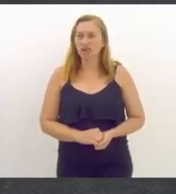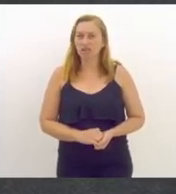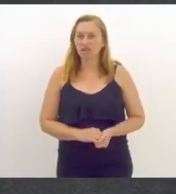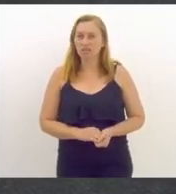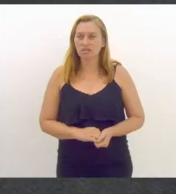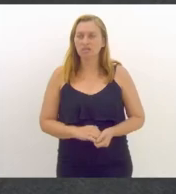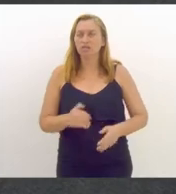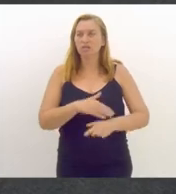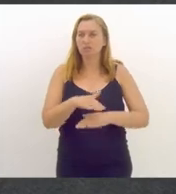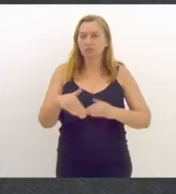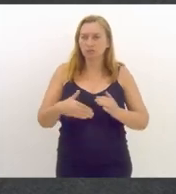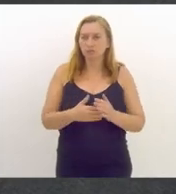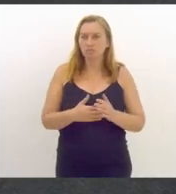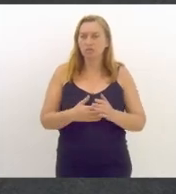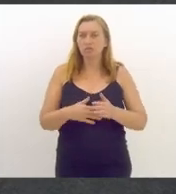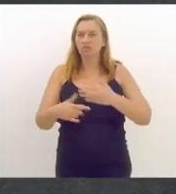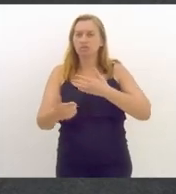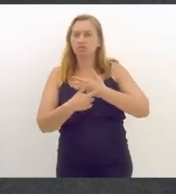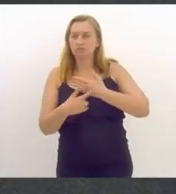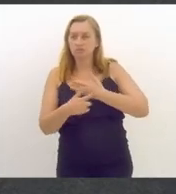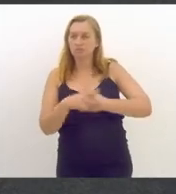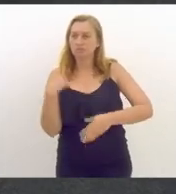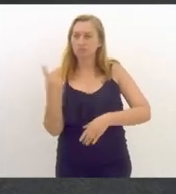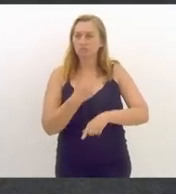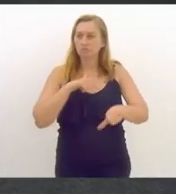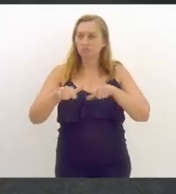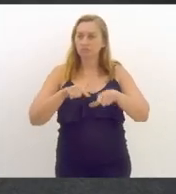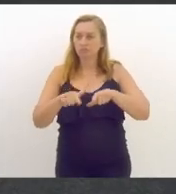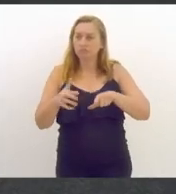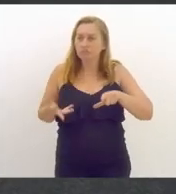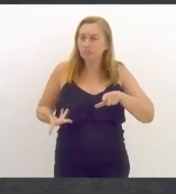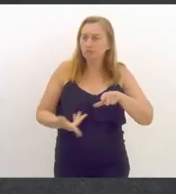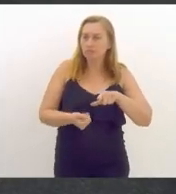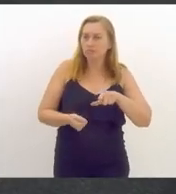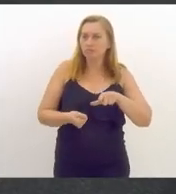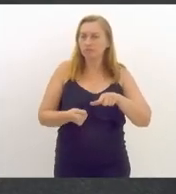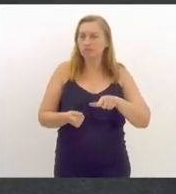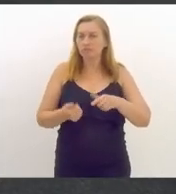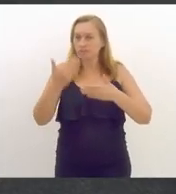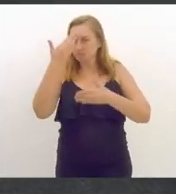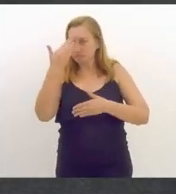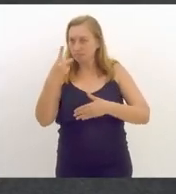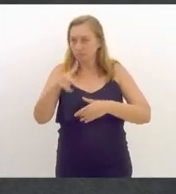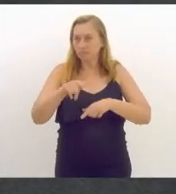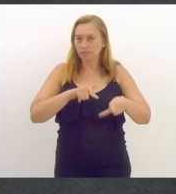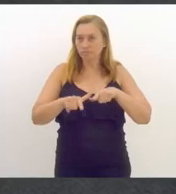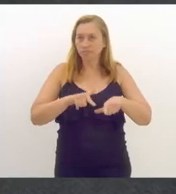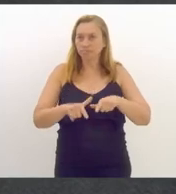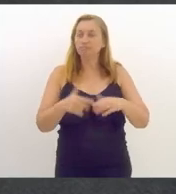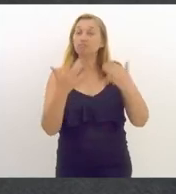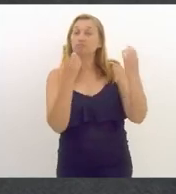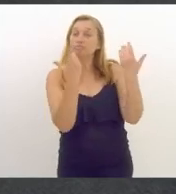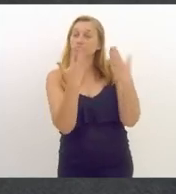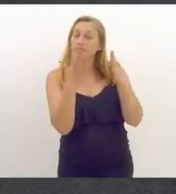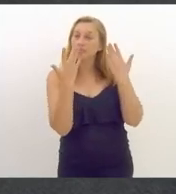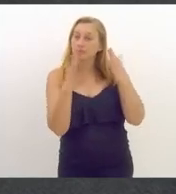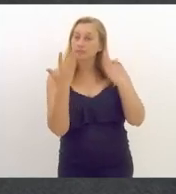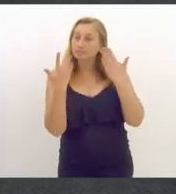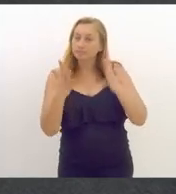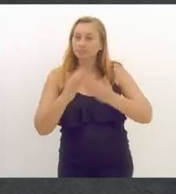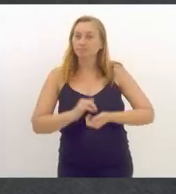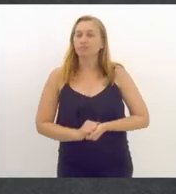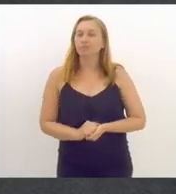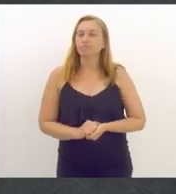com eficiência graças a sua atuação Então eu só tenho a parabenizar